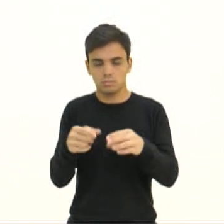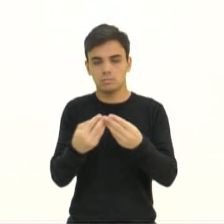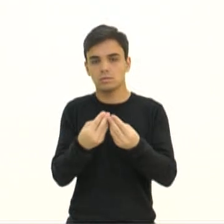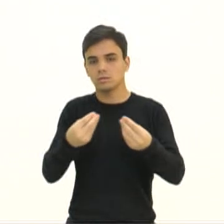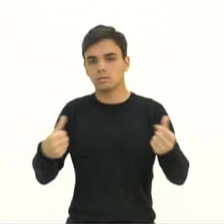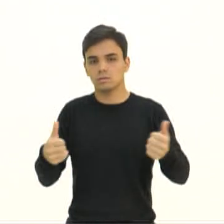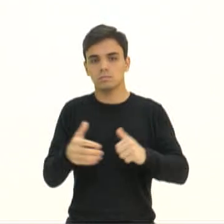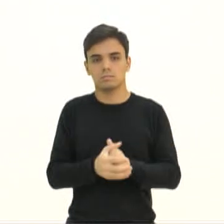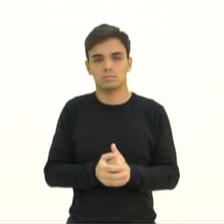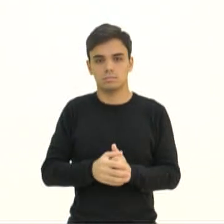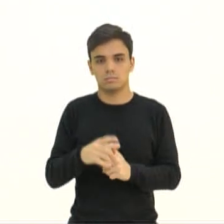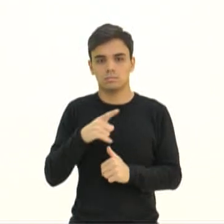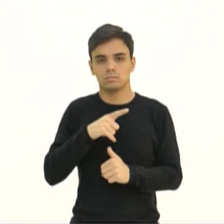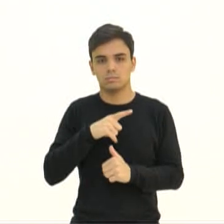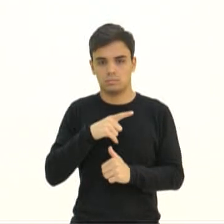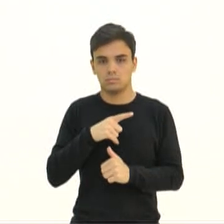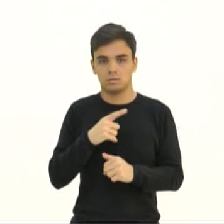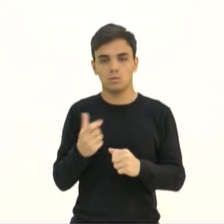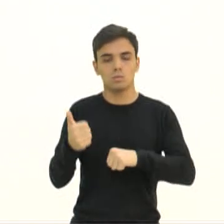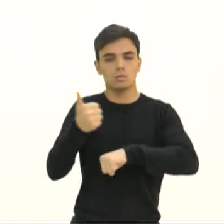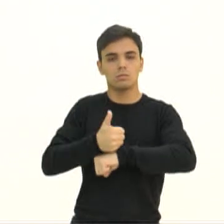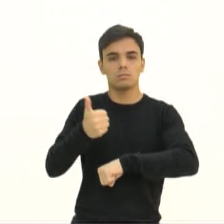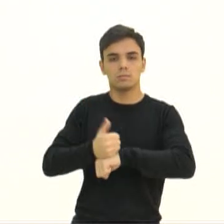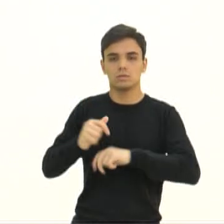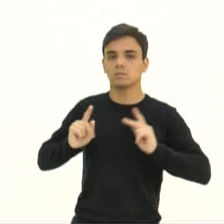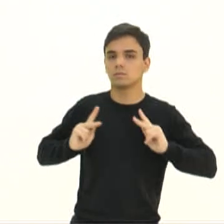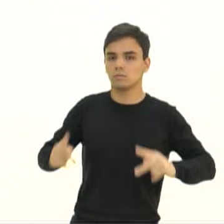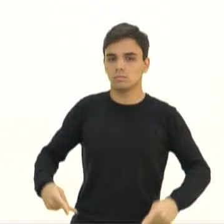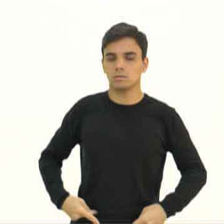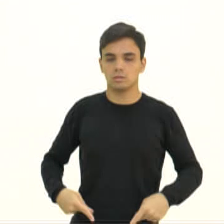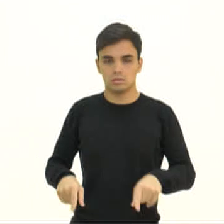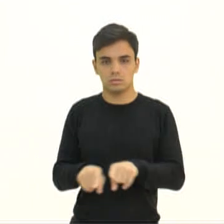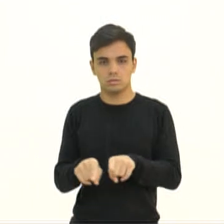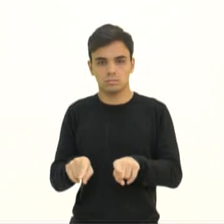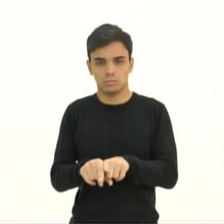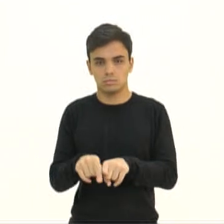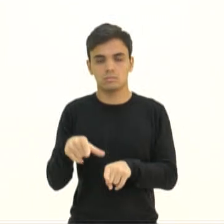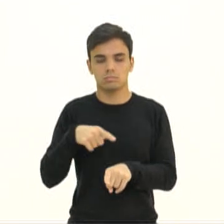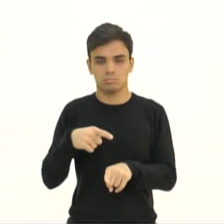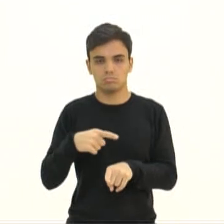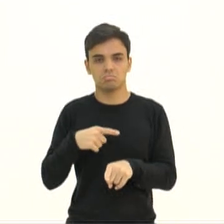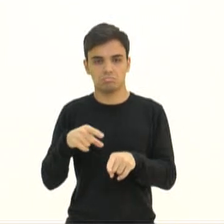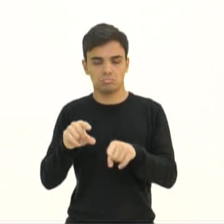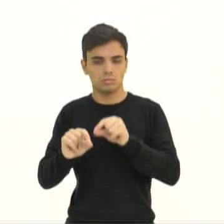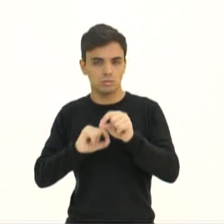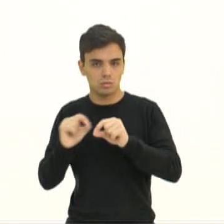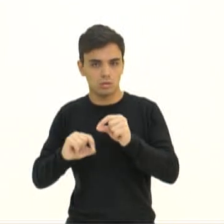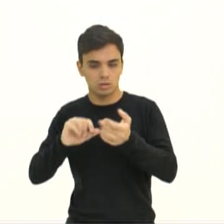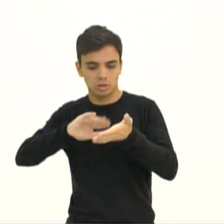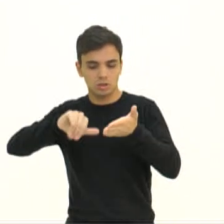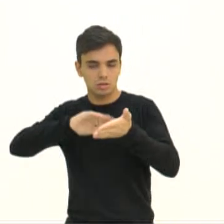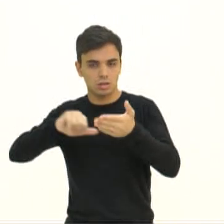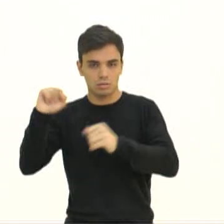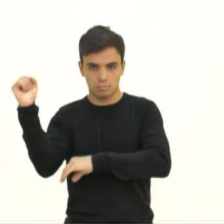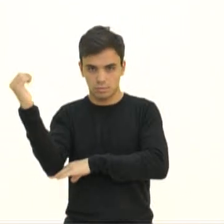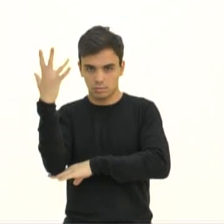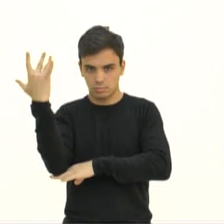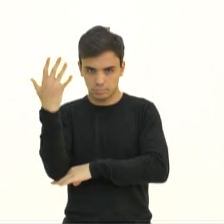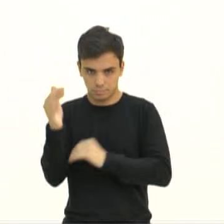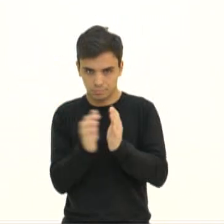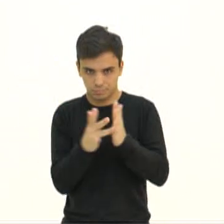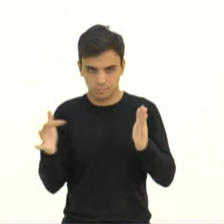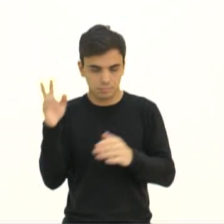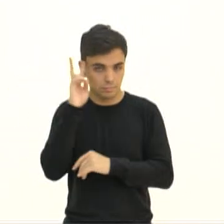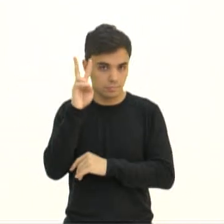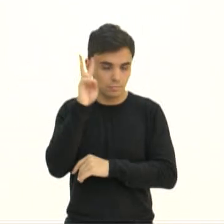tenho ali a ocupação humana, as atividades econômicas sendo desenvolvidas, eu vou tendo ali, consequentemente, a retirada da floresta ao longo da história.